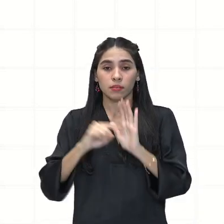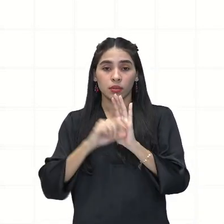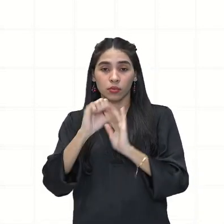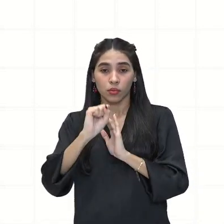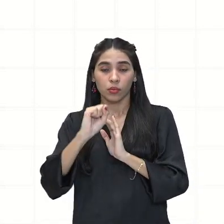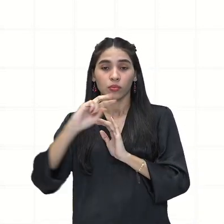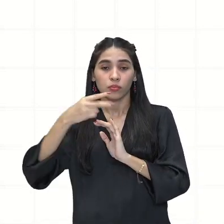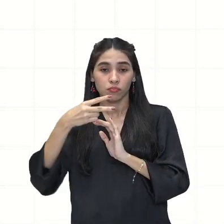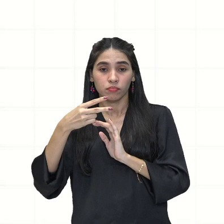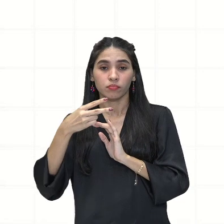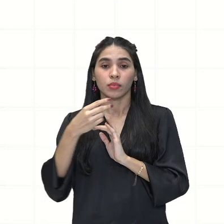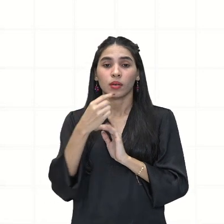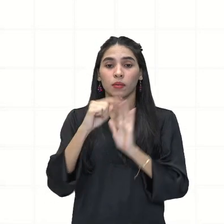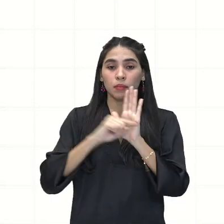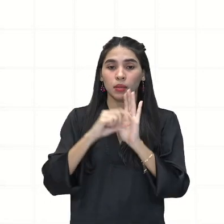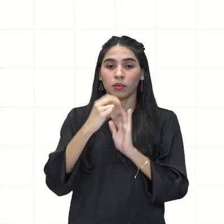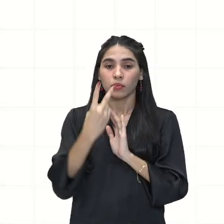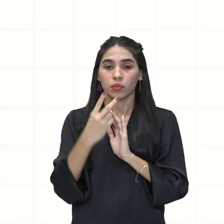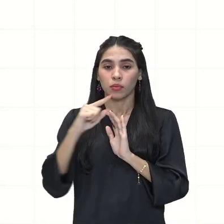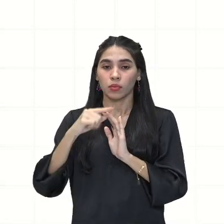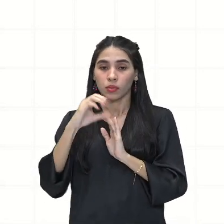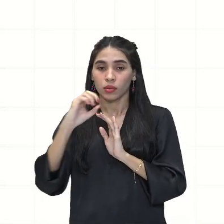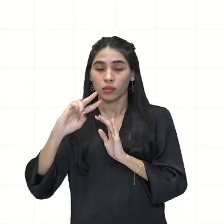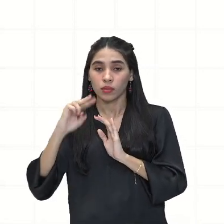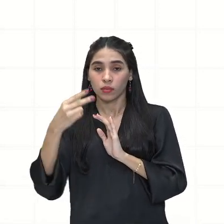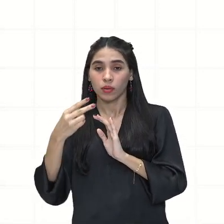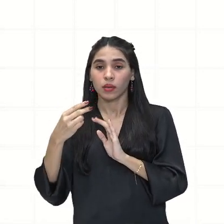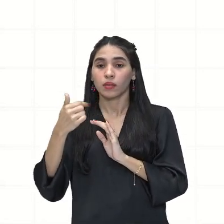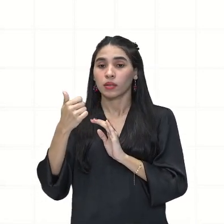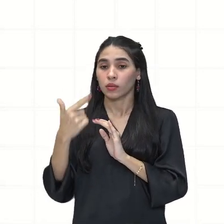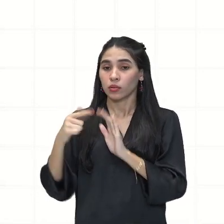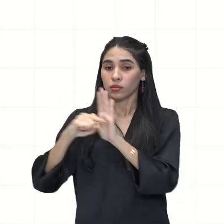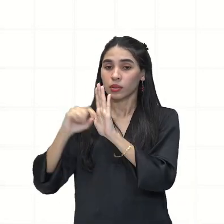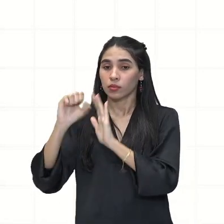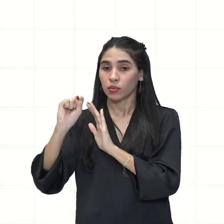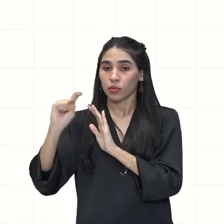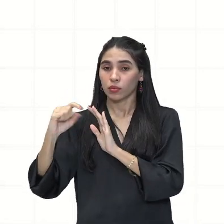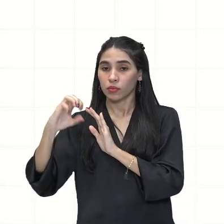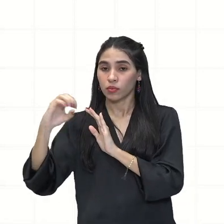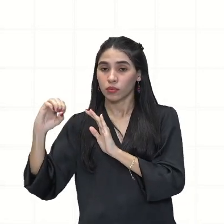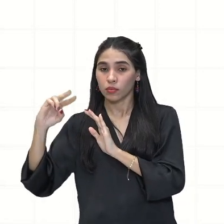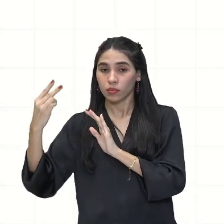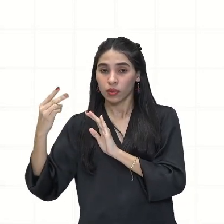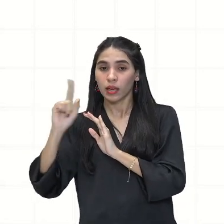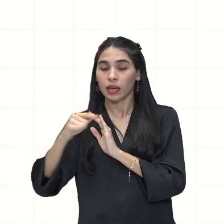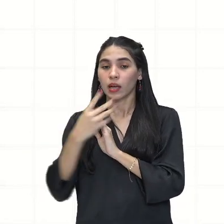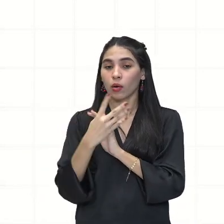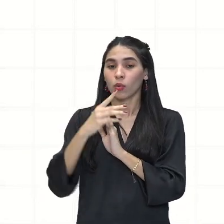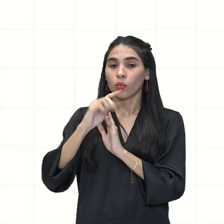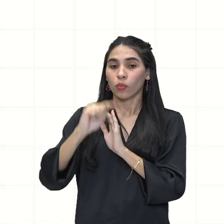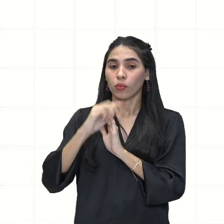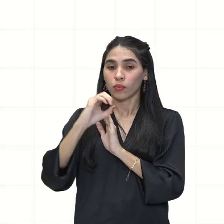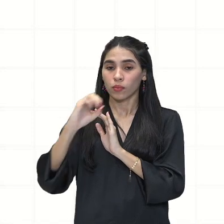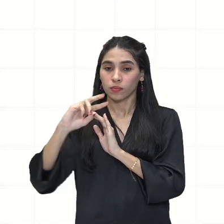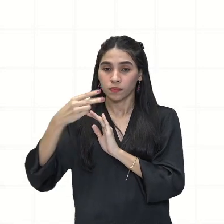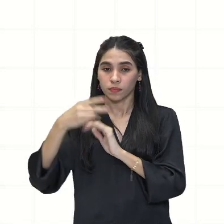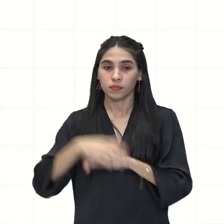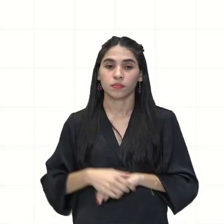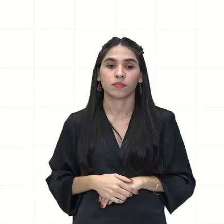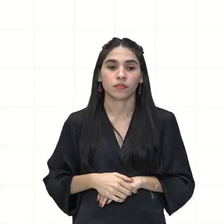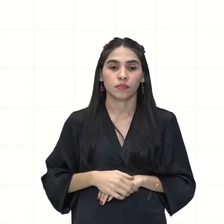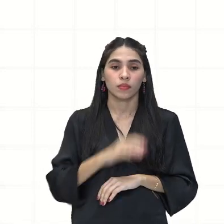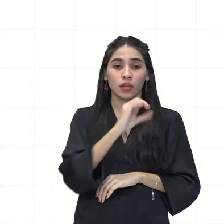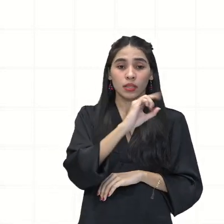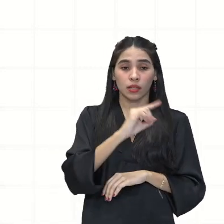ao quadrado. E 12 menos 8 deu 4 ao quadrado. 0 ao quadrado é 0. Menos 2 ao quadrado